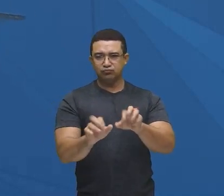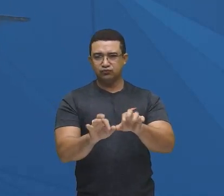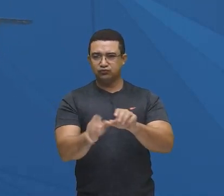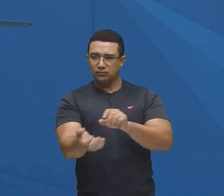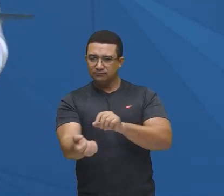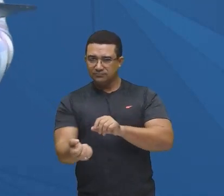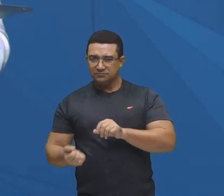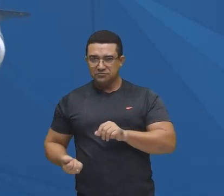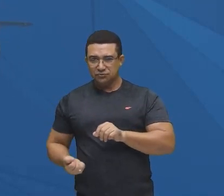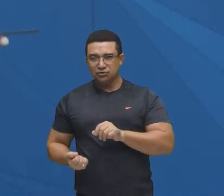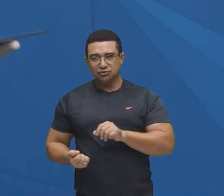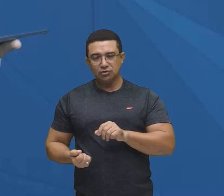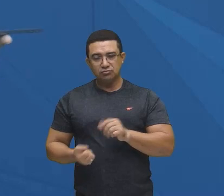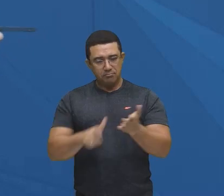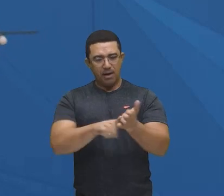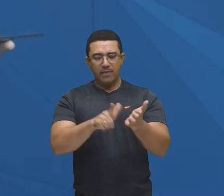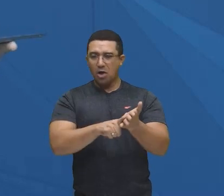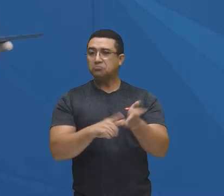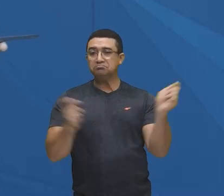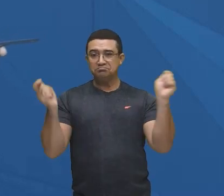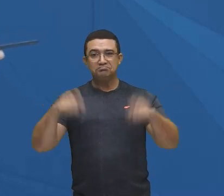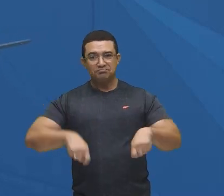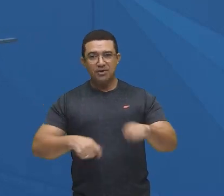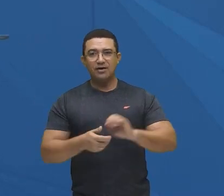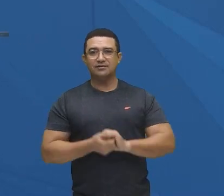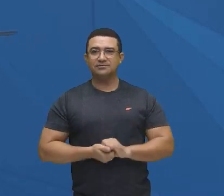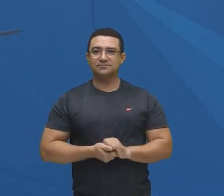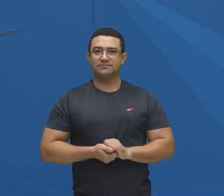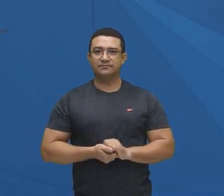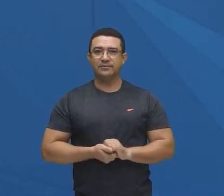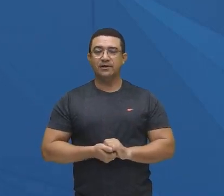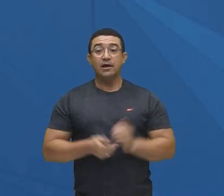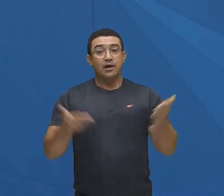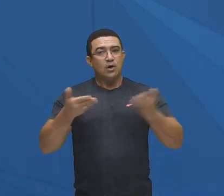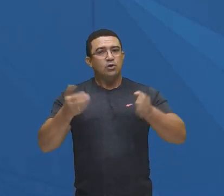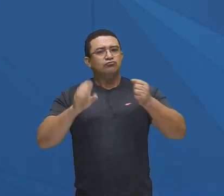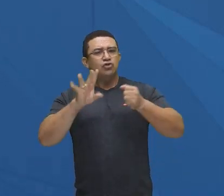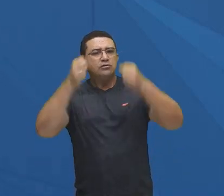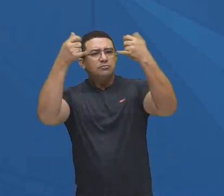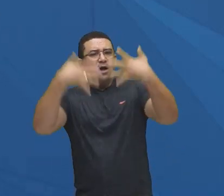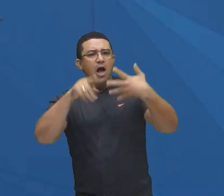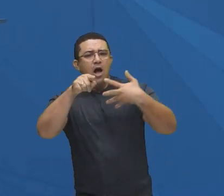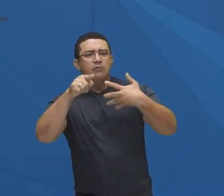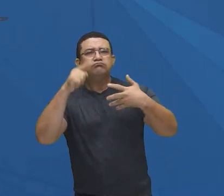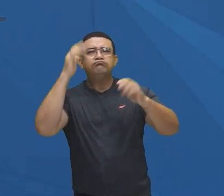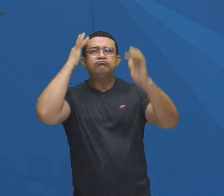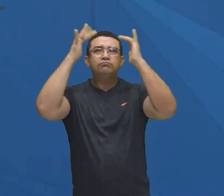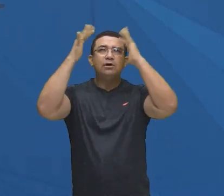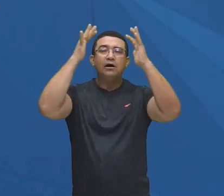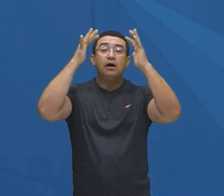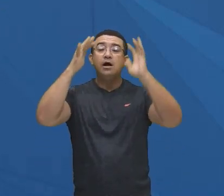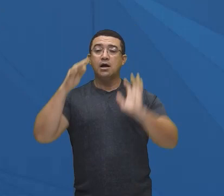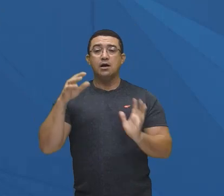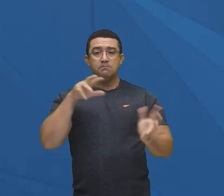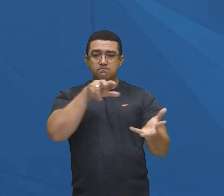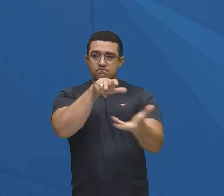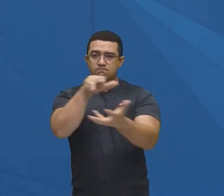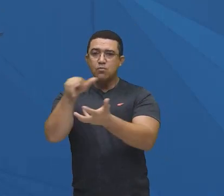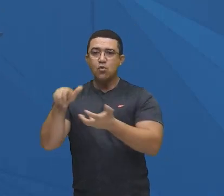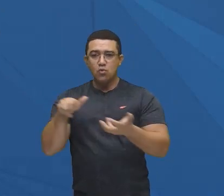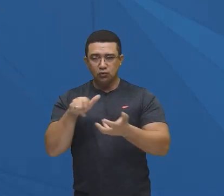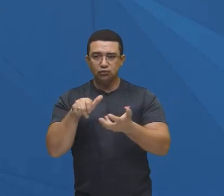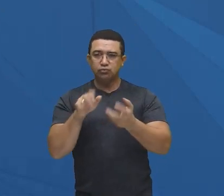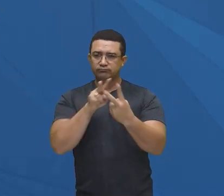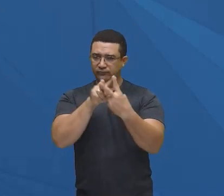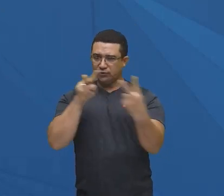precisa compreender, e vocês também podem discordar, não é? A gente traz aí para reflexão, é que o mundo virtual, ele tem essa potencialidade